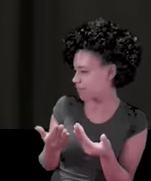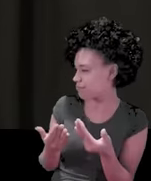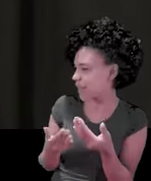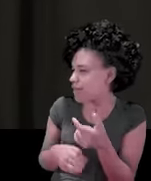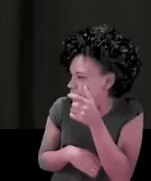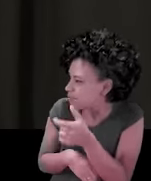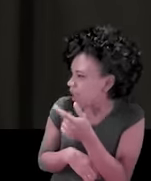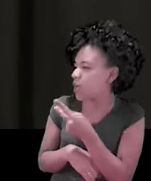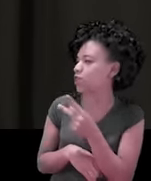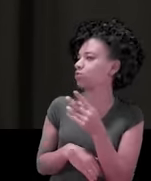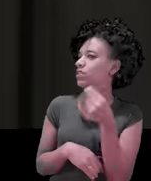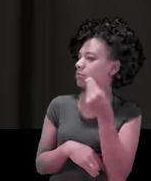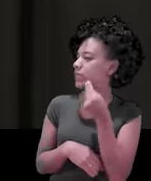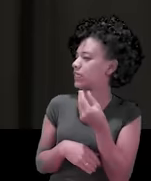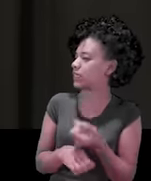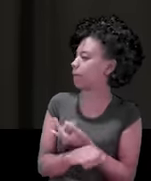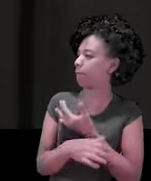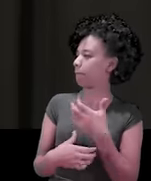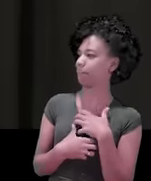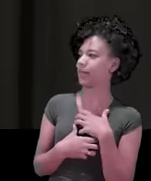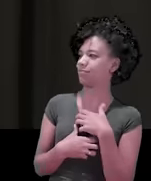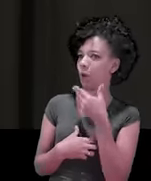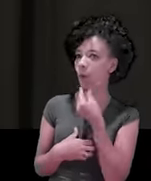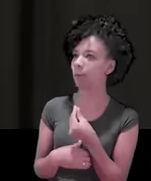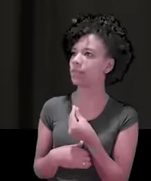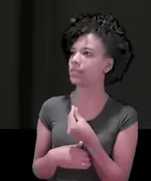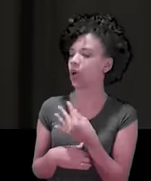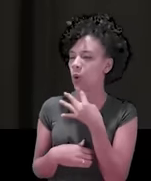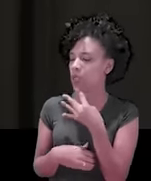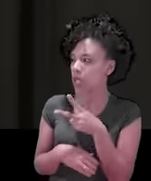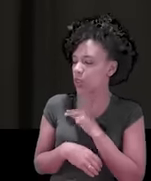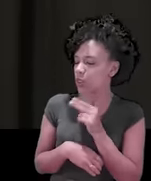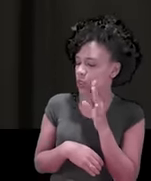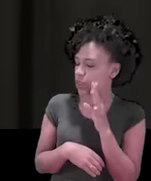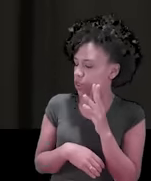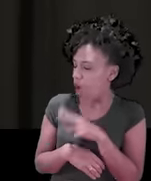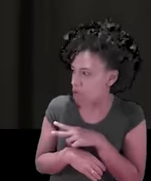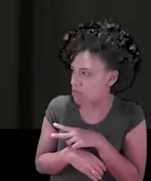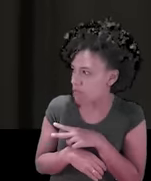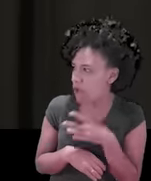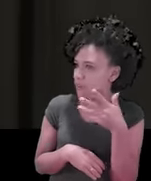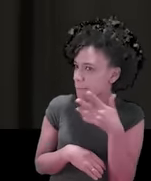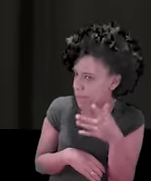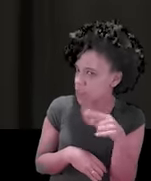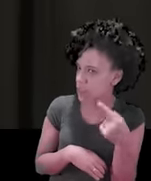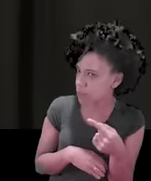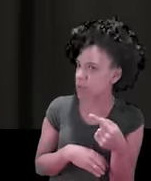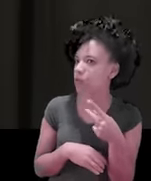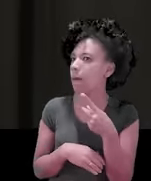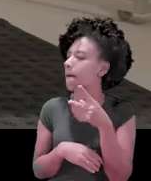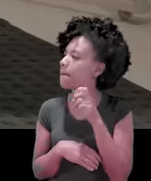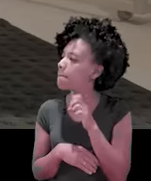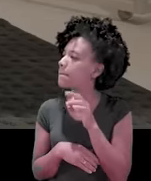você é muito legal tua história é muito inspiradora você é um cara que quando eu conheci eu falei cara eu vi a palestra depois